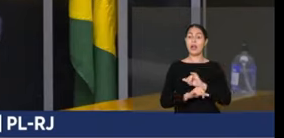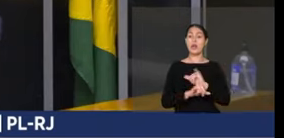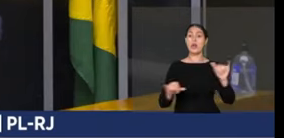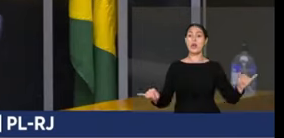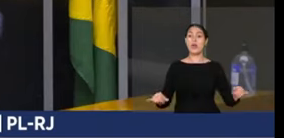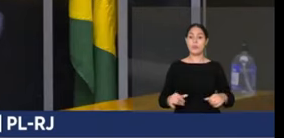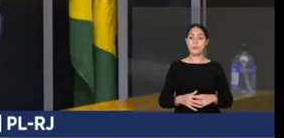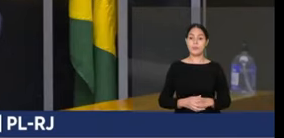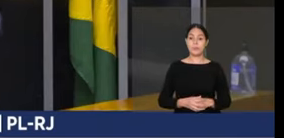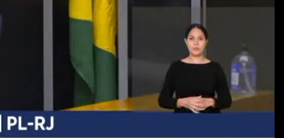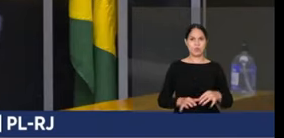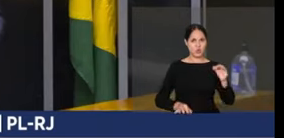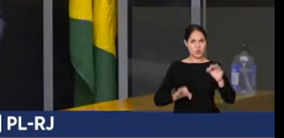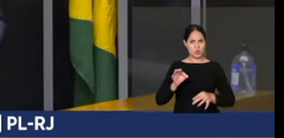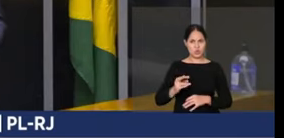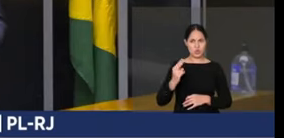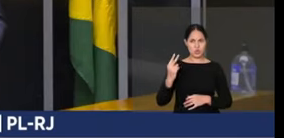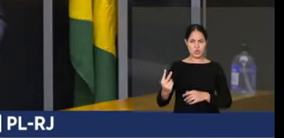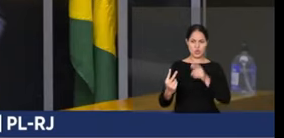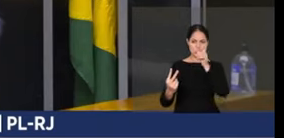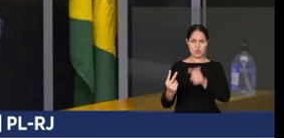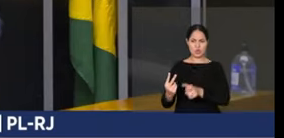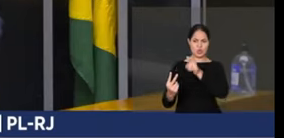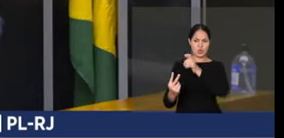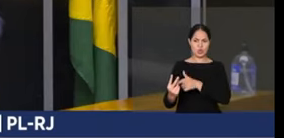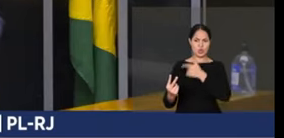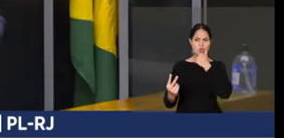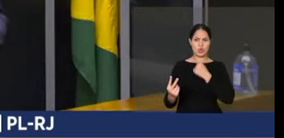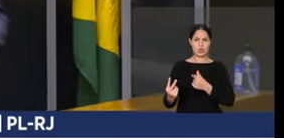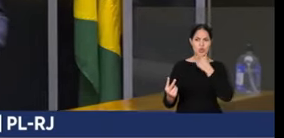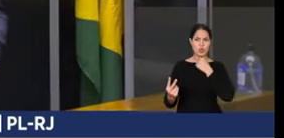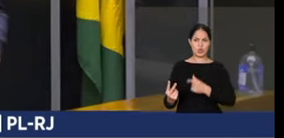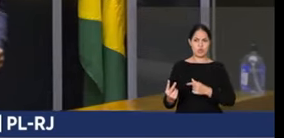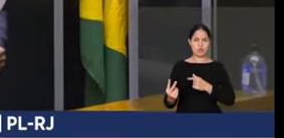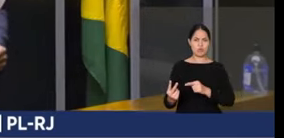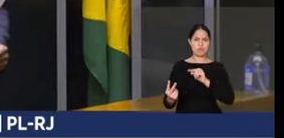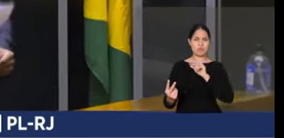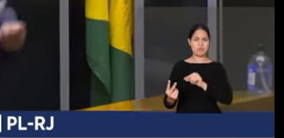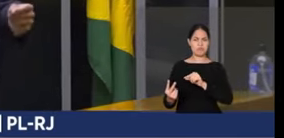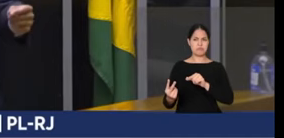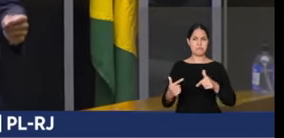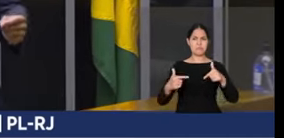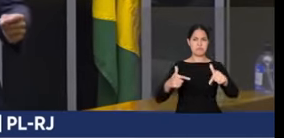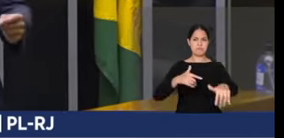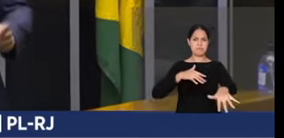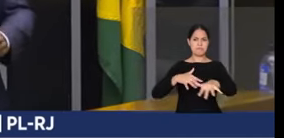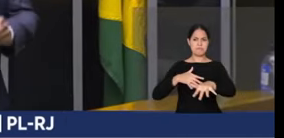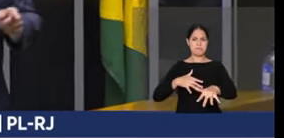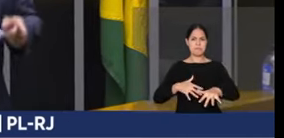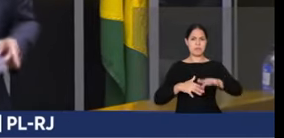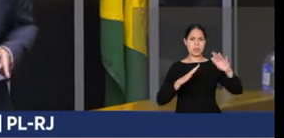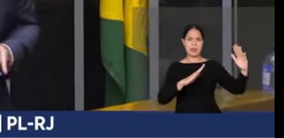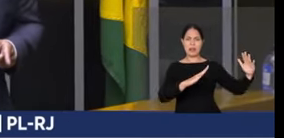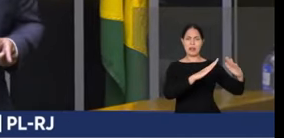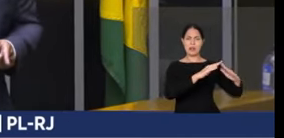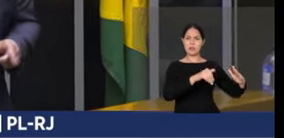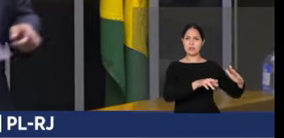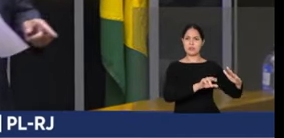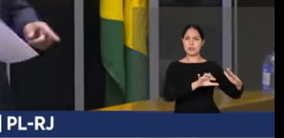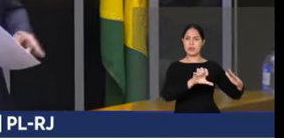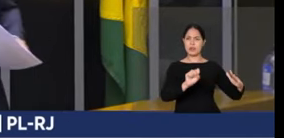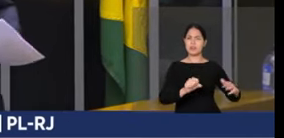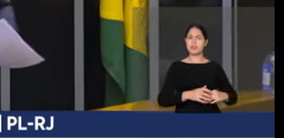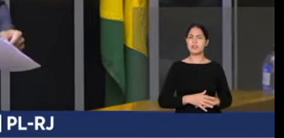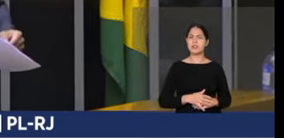dois homens por protesto em frente à Casa de Moraes. Ou seja, duas pessoas que em 2020,